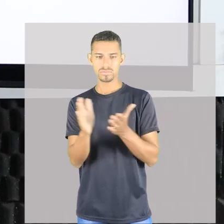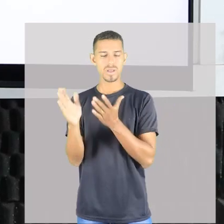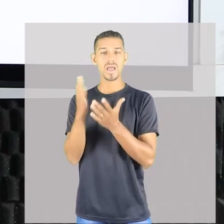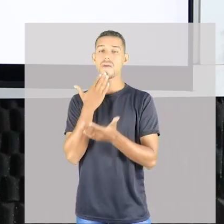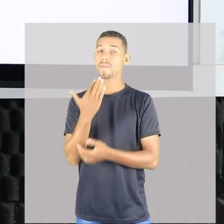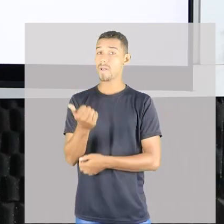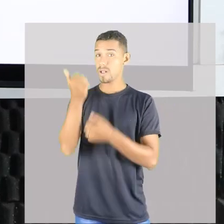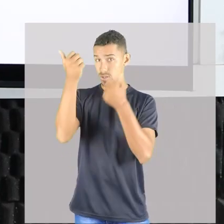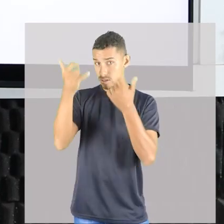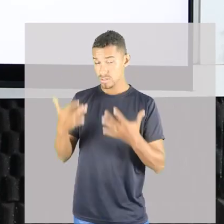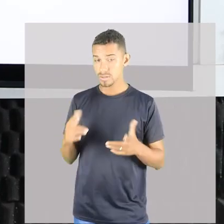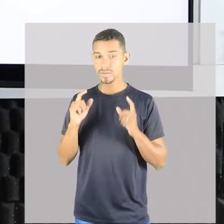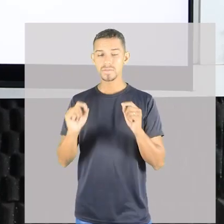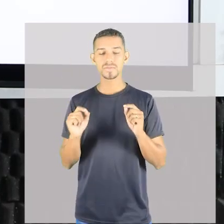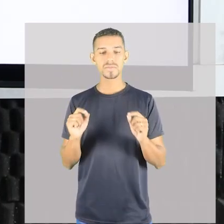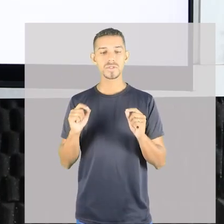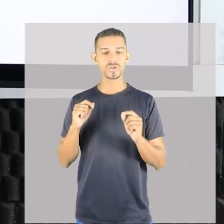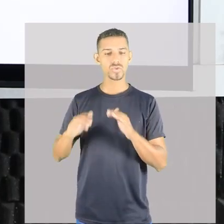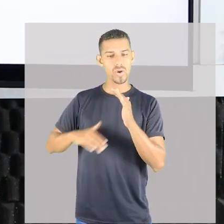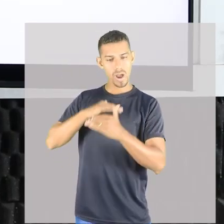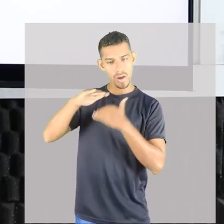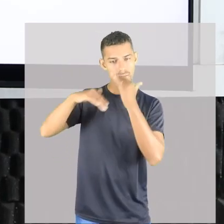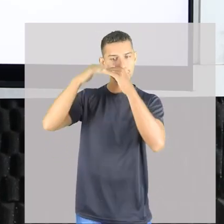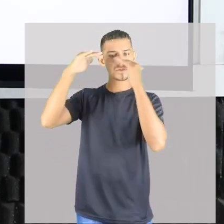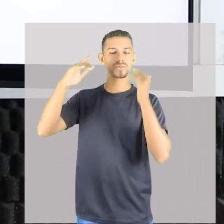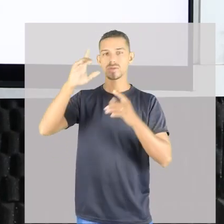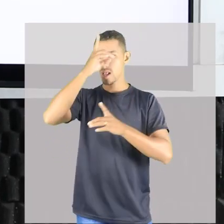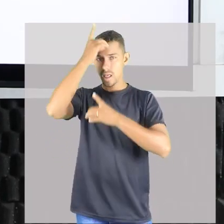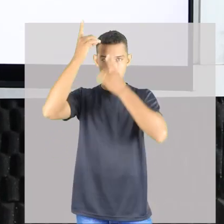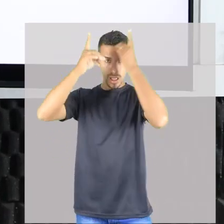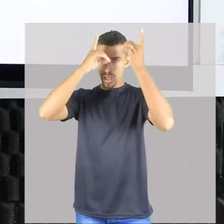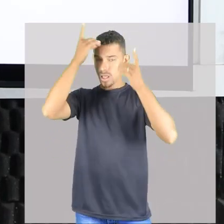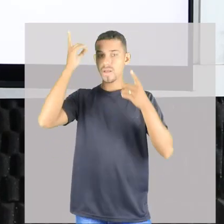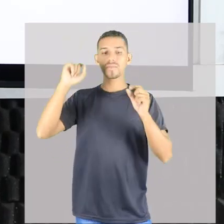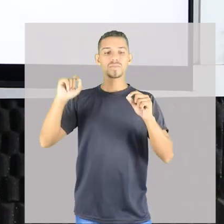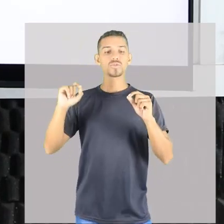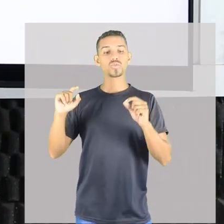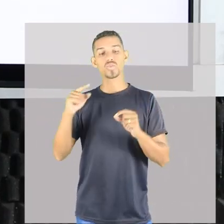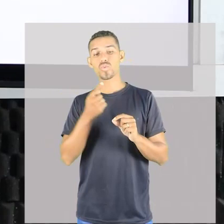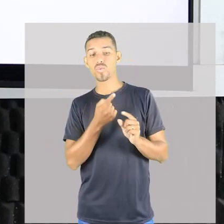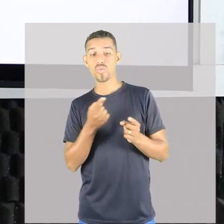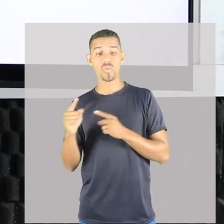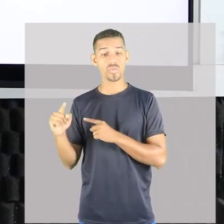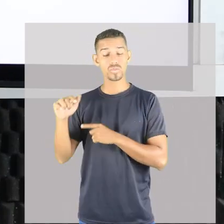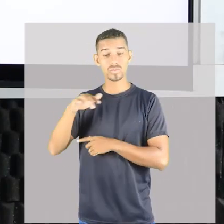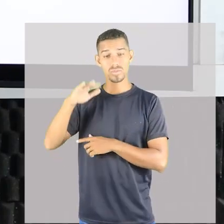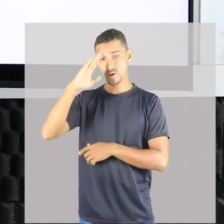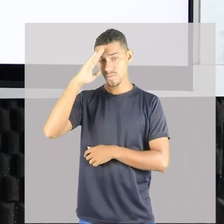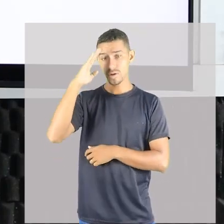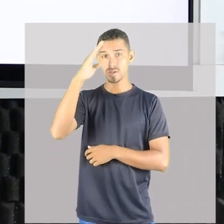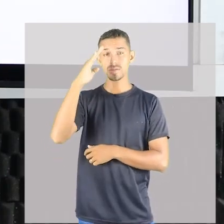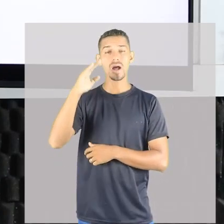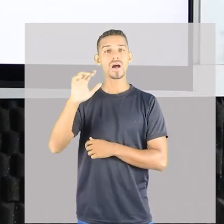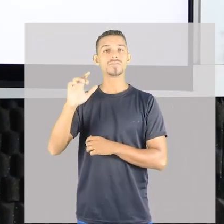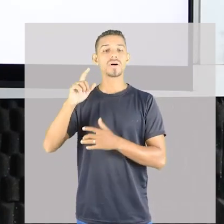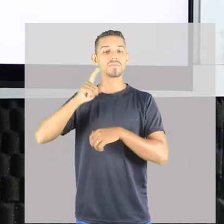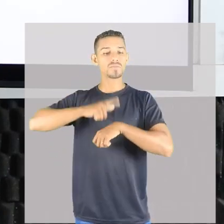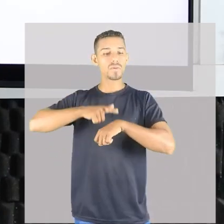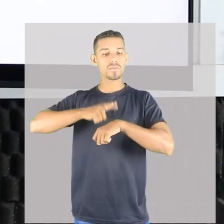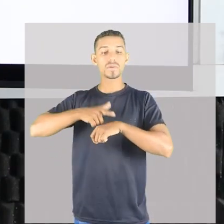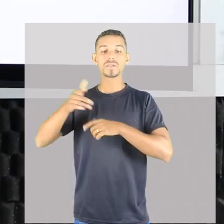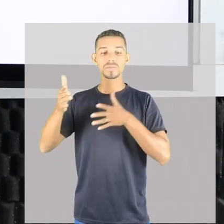melhor dizendo, do avanço de ideias que iam contra, claro, principalmente a esse